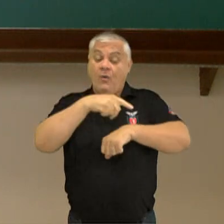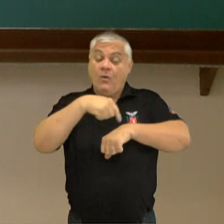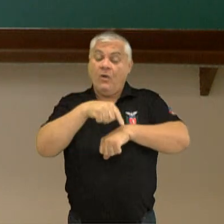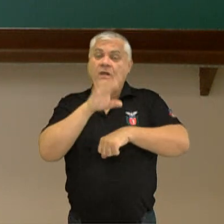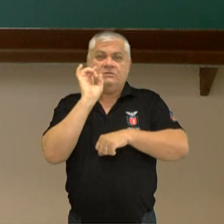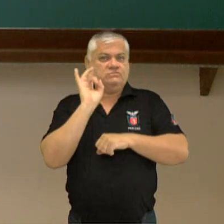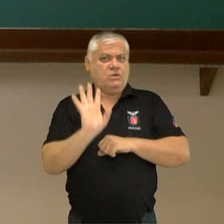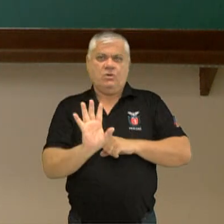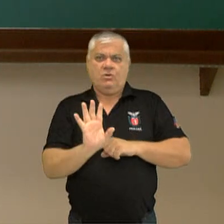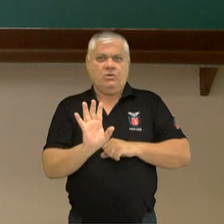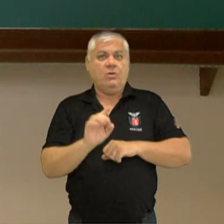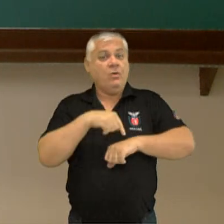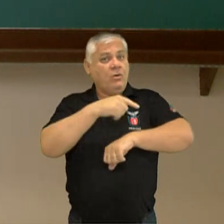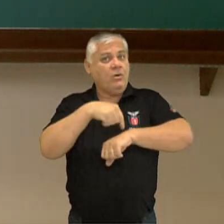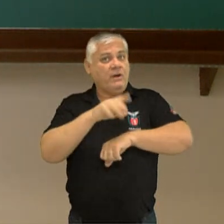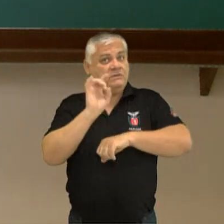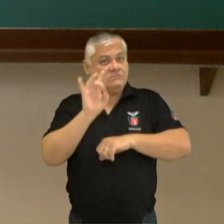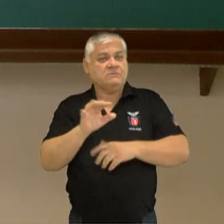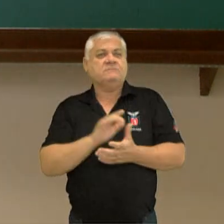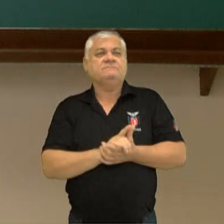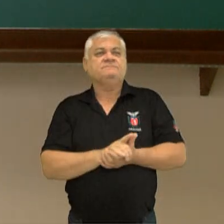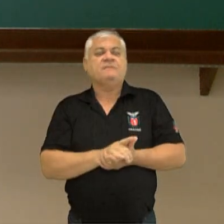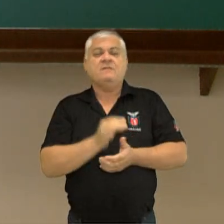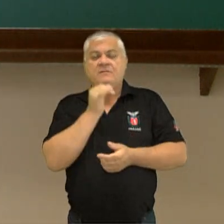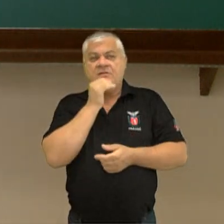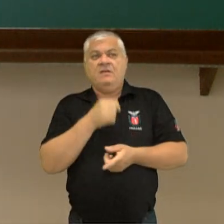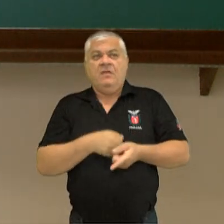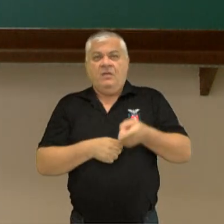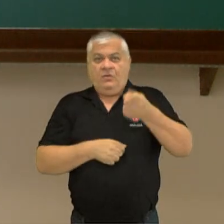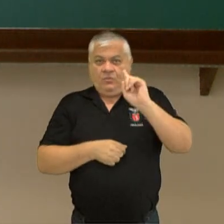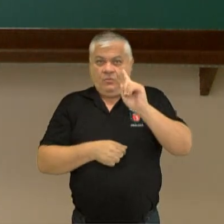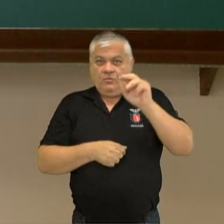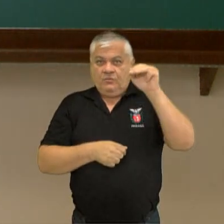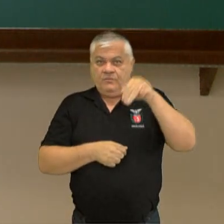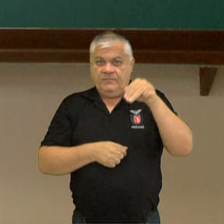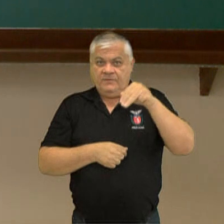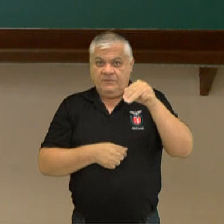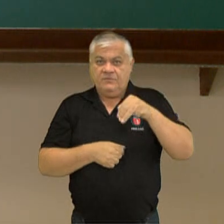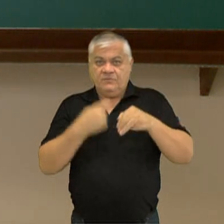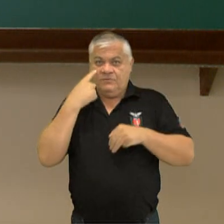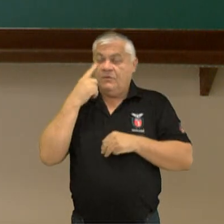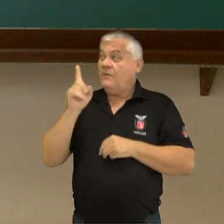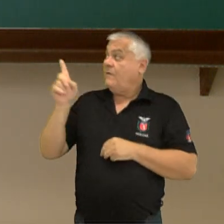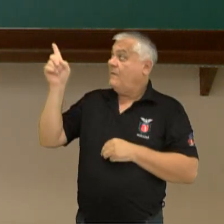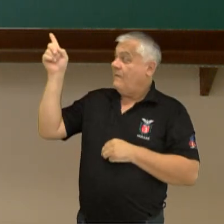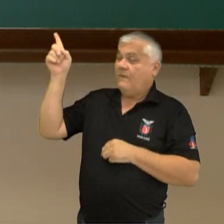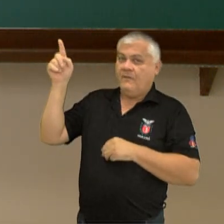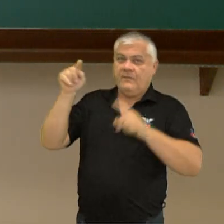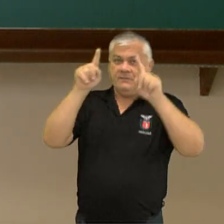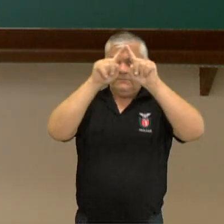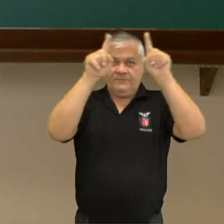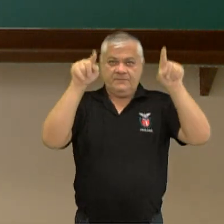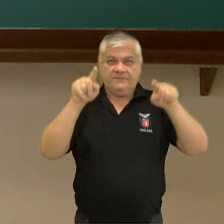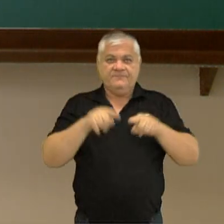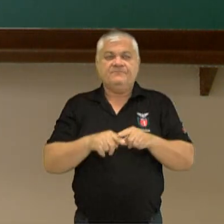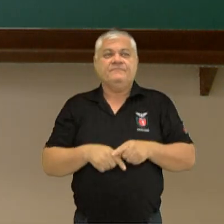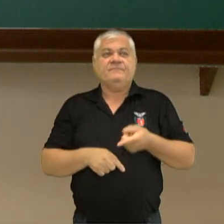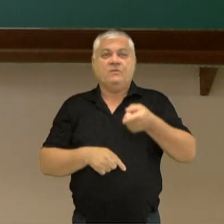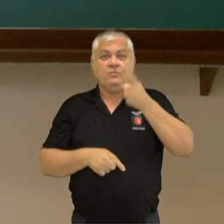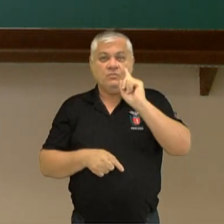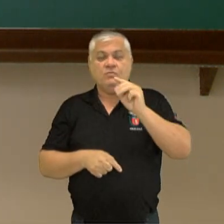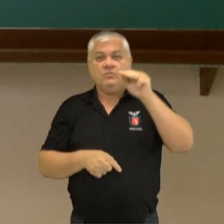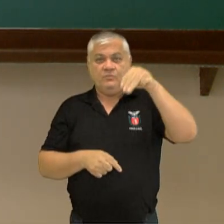única unidade de medida aí, somente horas. Então, eu trouxe o exemplo para deixar para vocês fazerem os demais, tá?